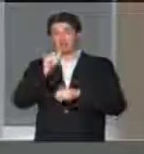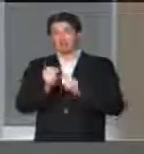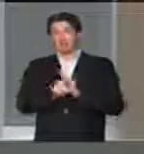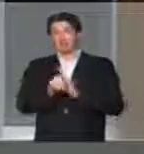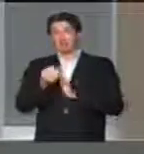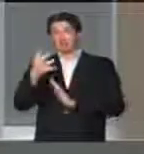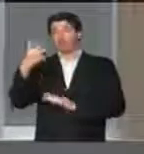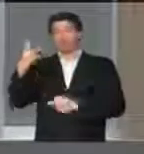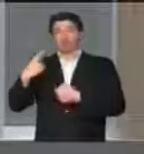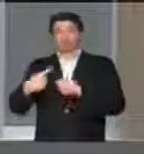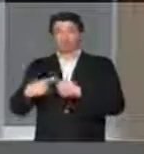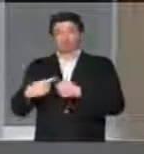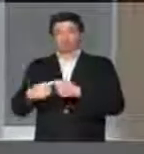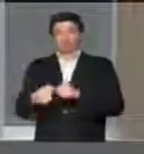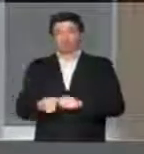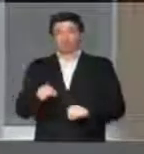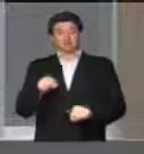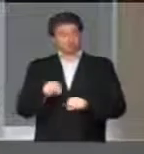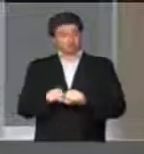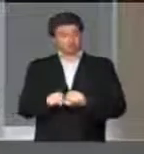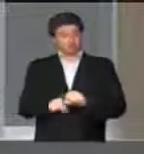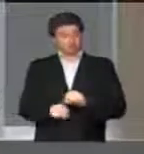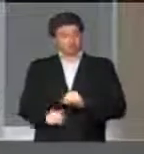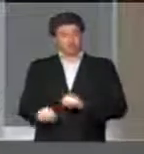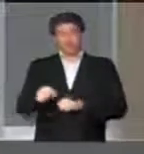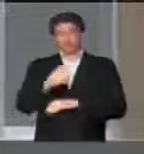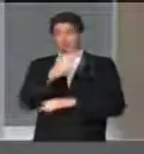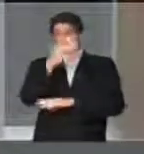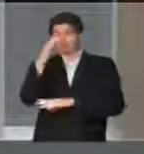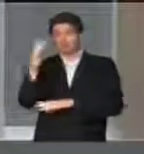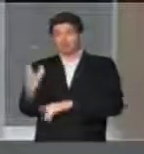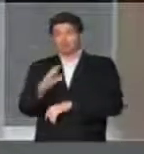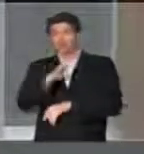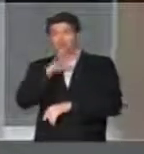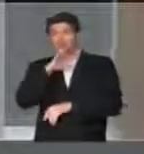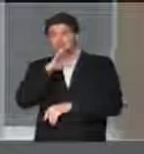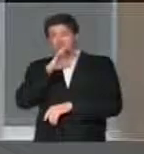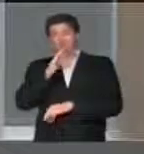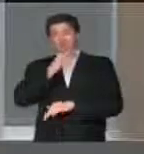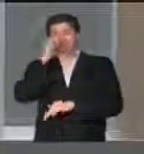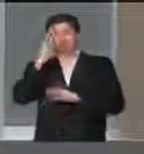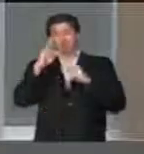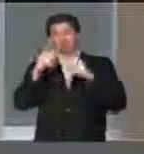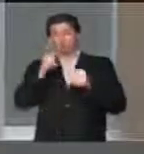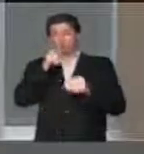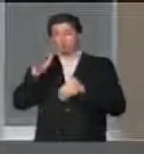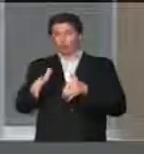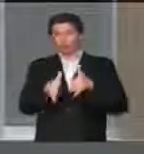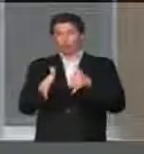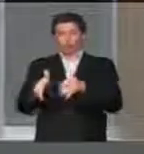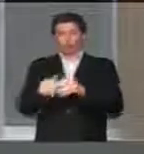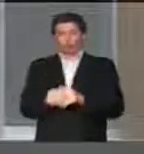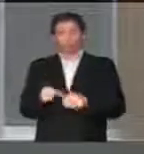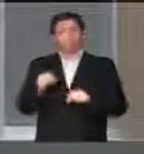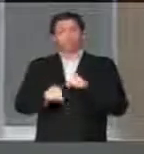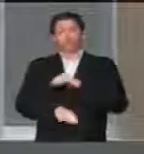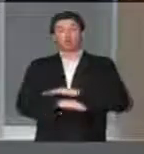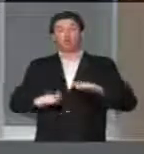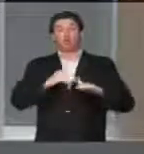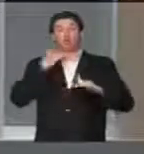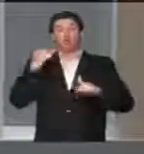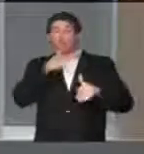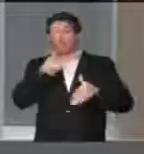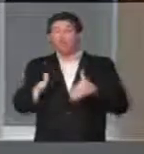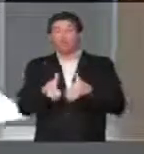várias cidades, que mata a flora e a fauna do Rio Doce, que matou o Rio Doce